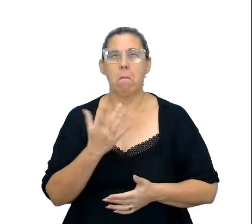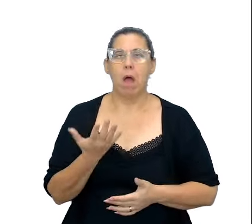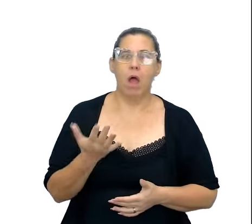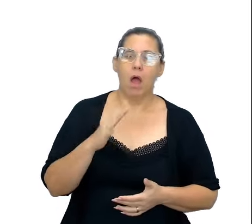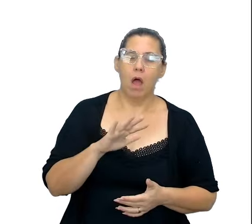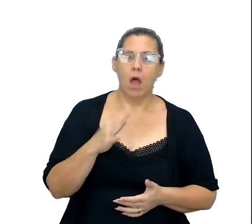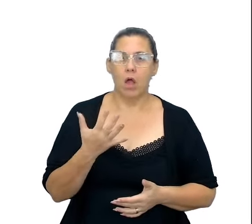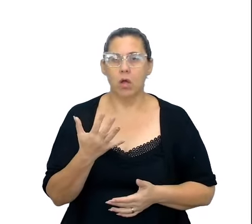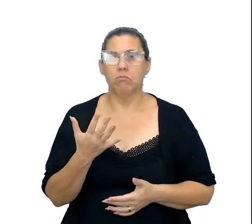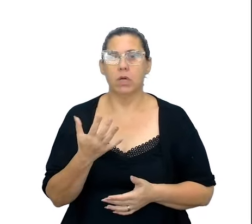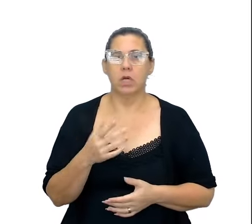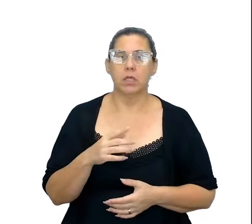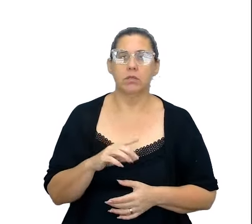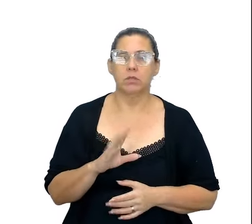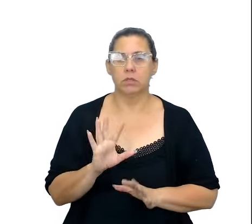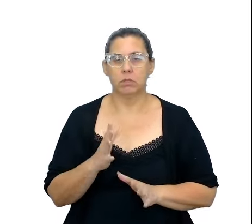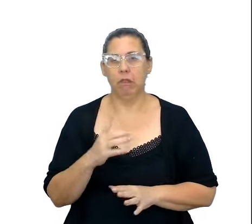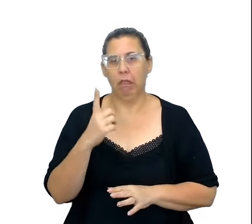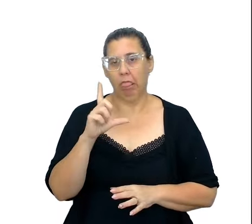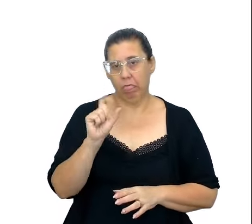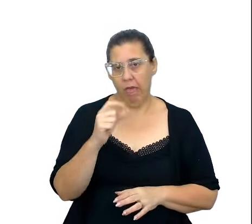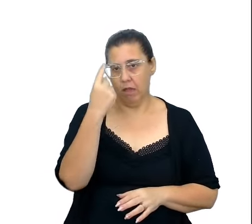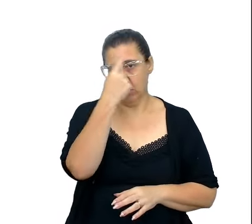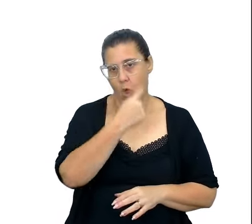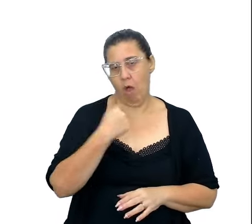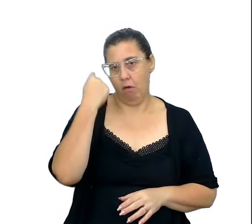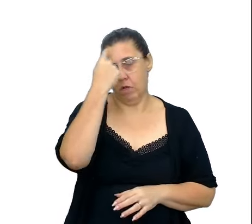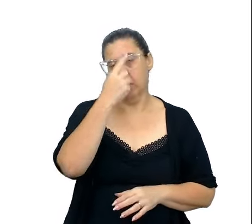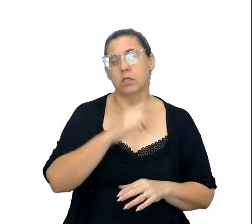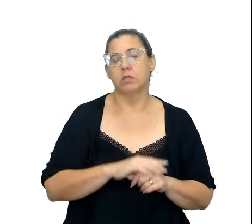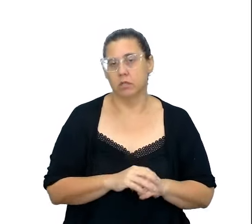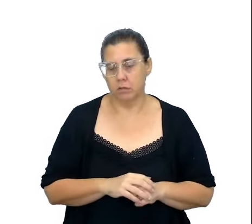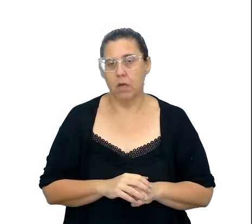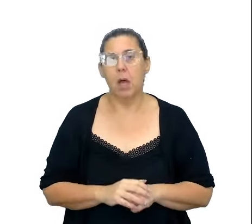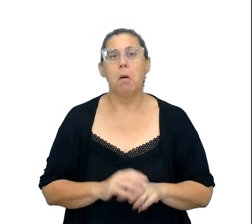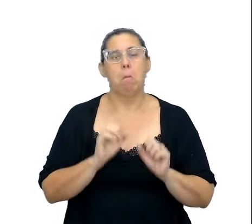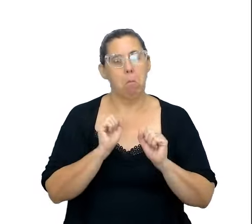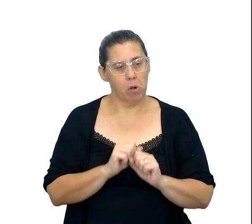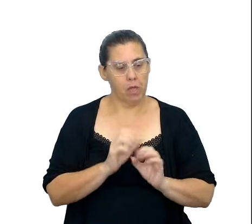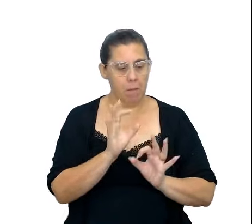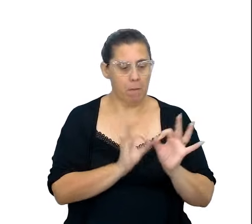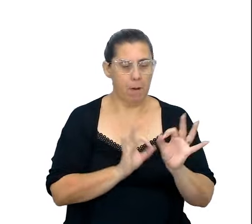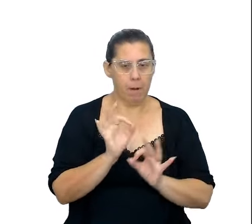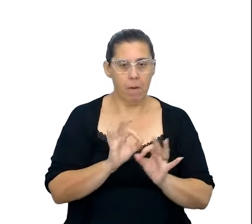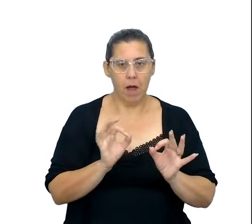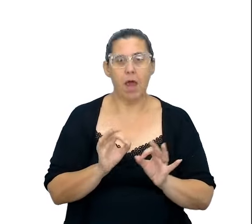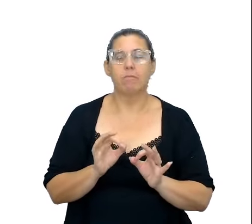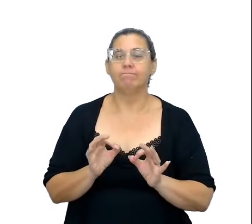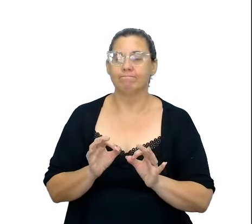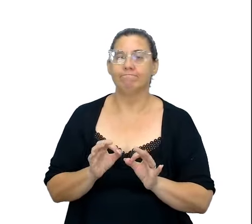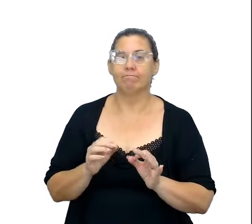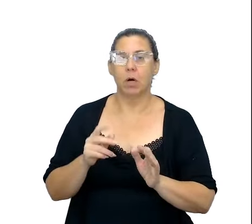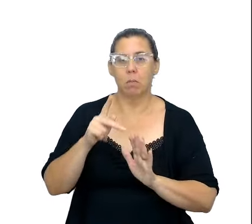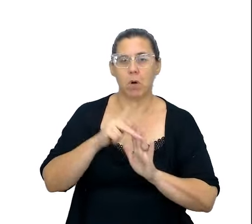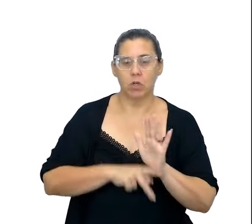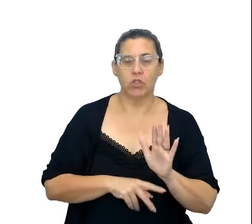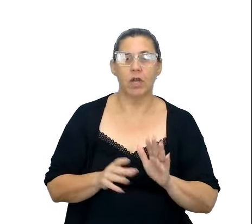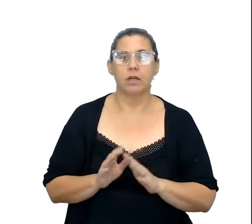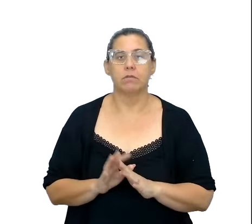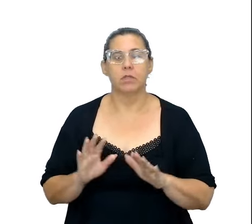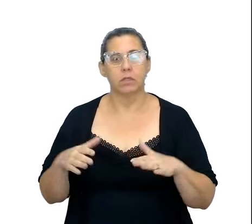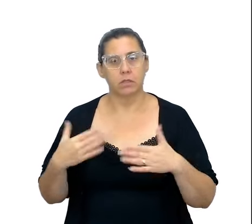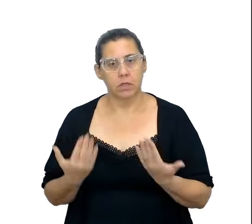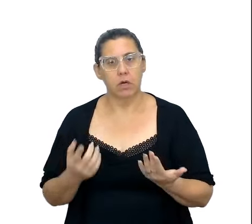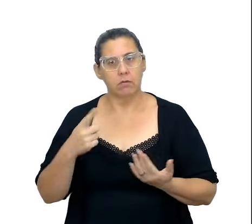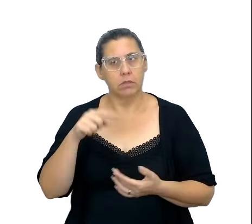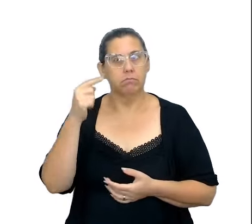uma expectativa de horas, de 10 horas, para poder desenvolver esse projeto, tá? Então, vocês